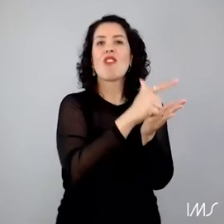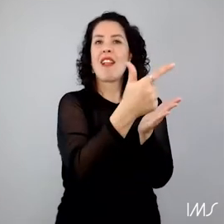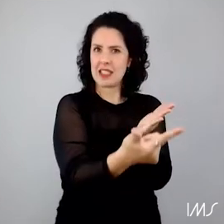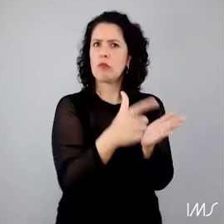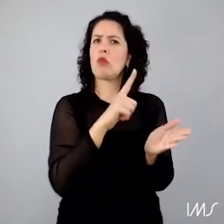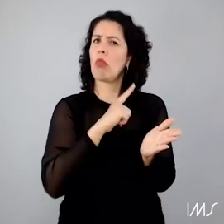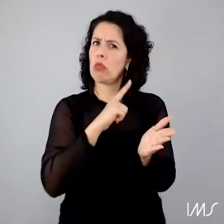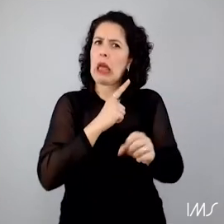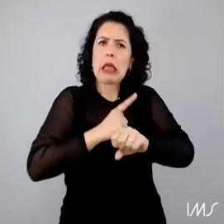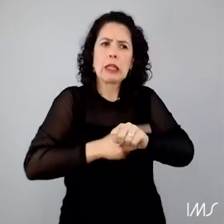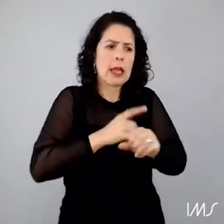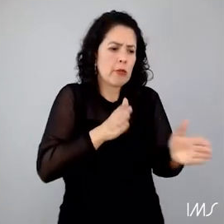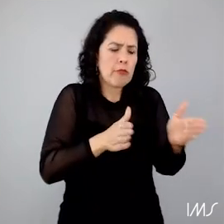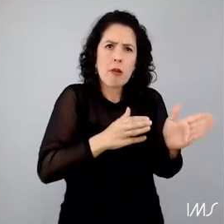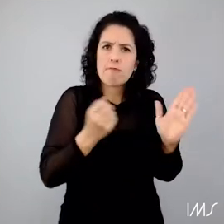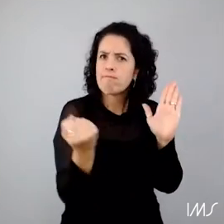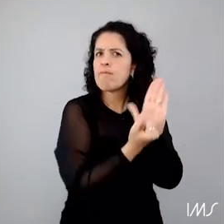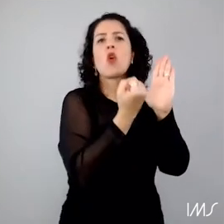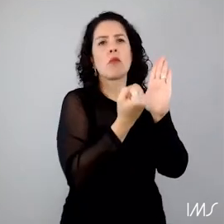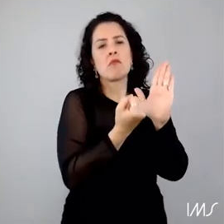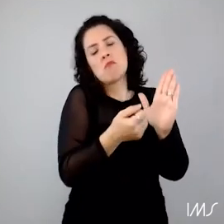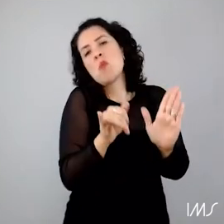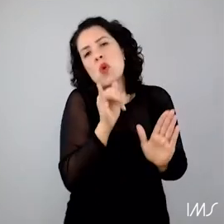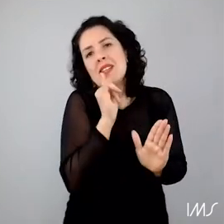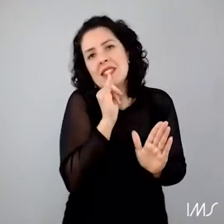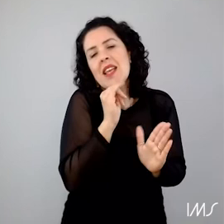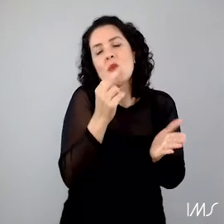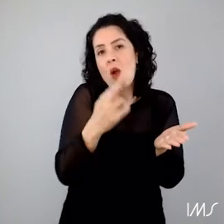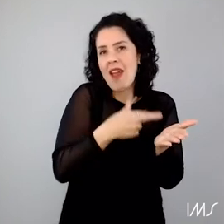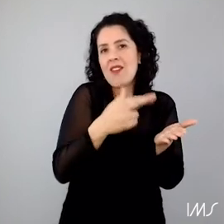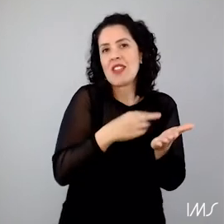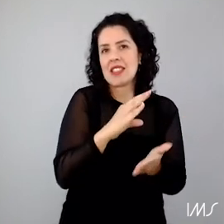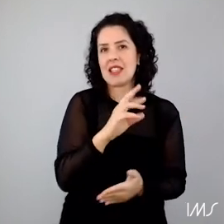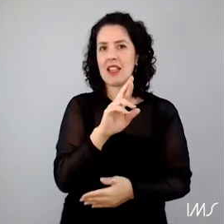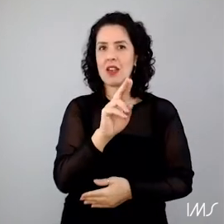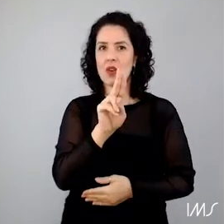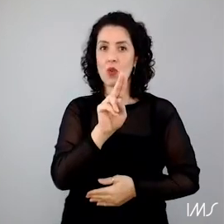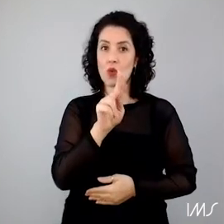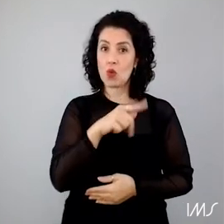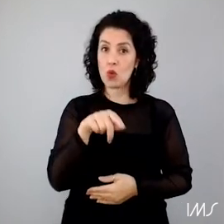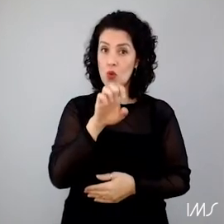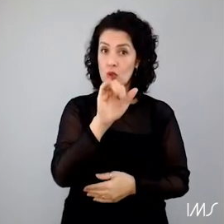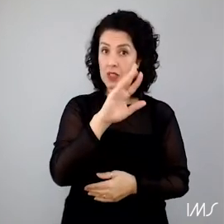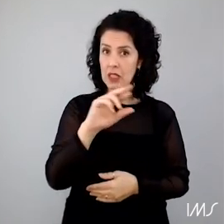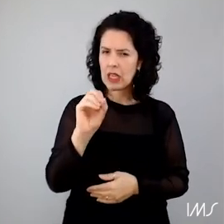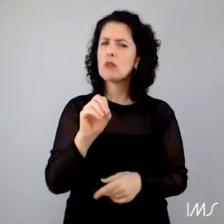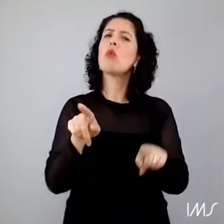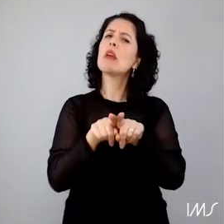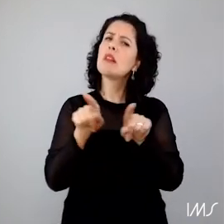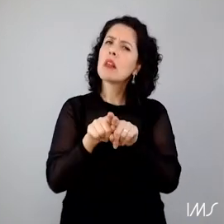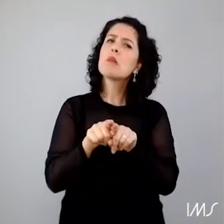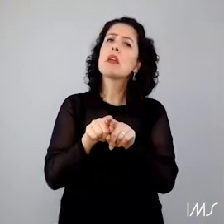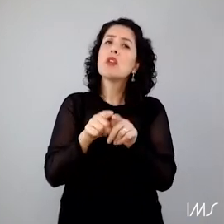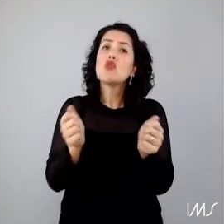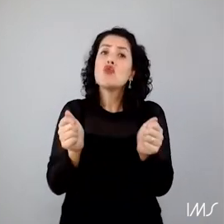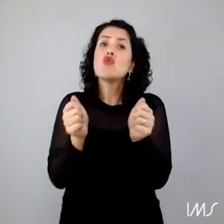momentos importantíssimos como esse da revista Cruzeiro, né? E, ao mesmo tempo, simultaneamente, um